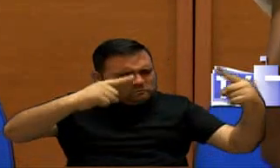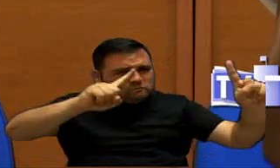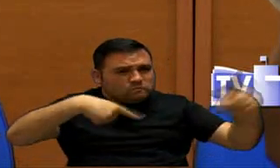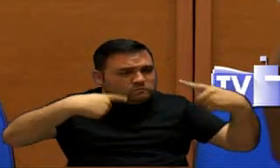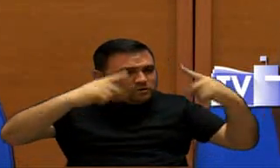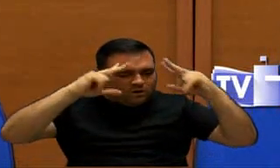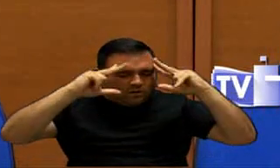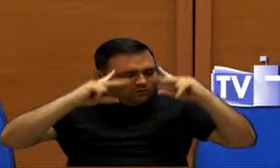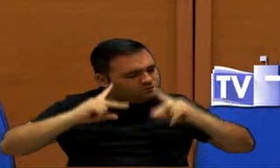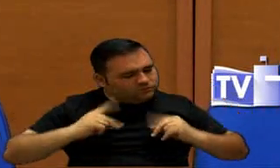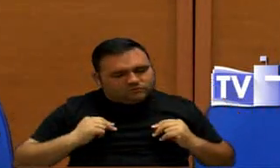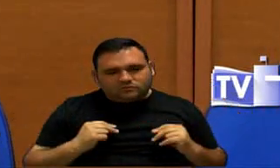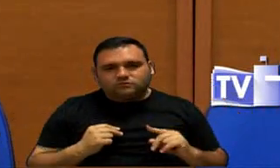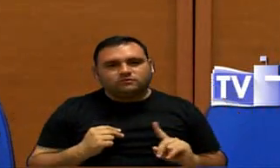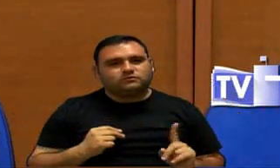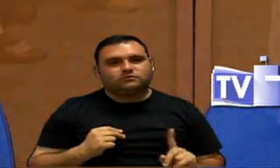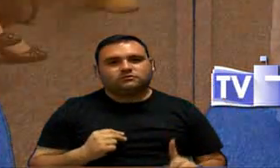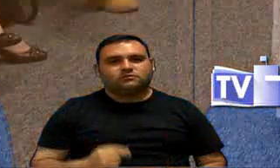não mereço.